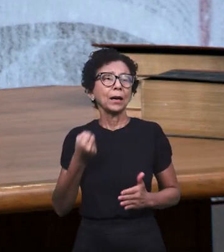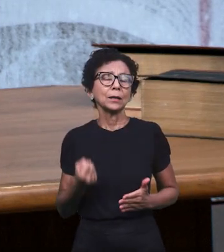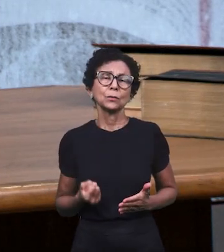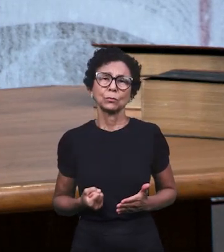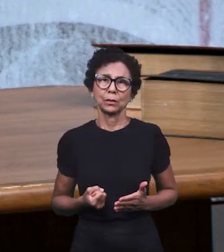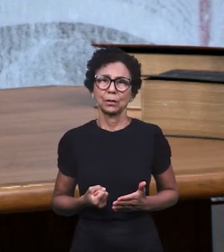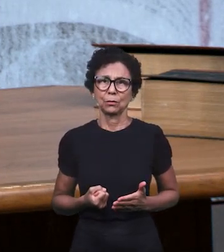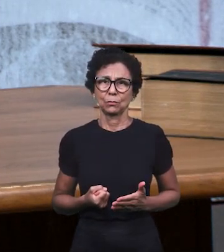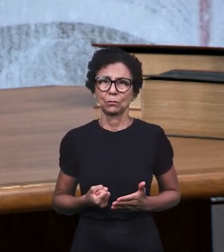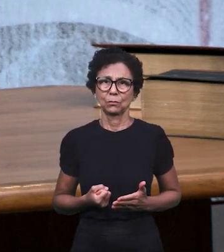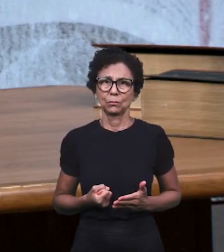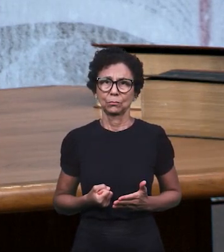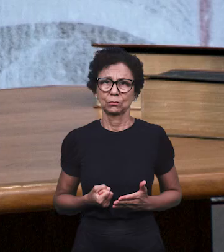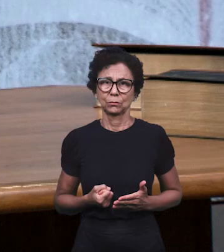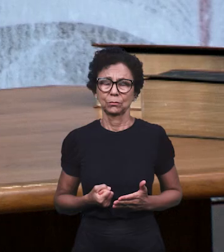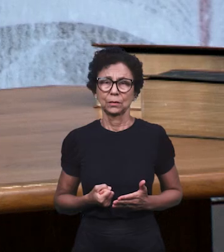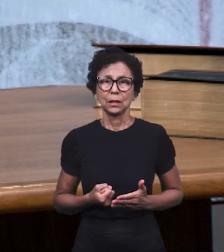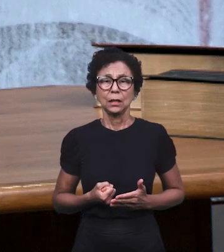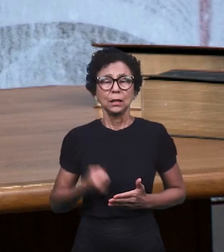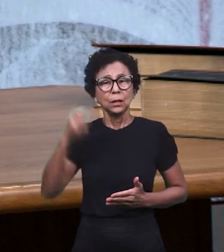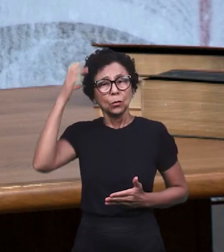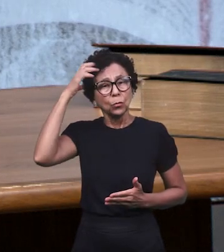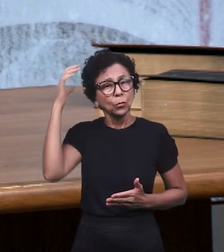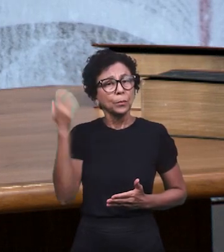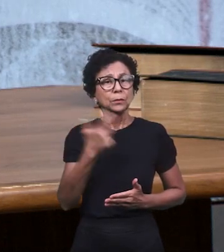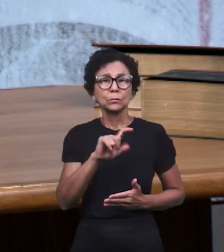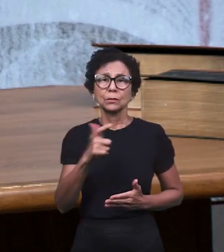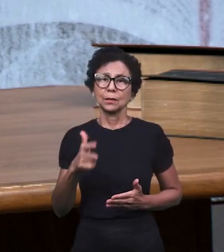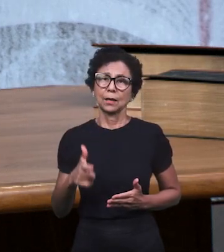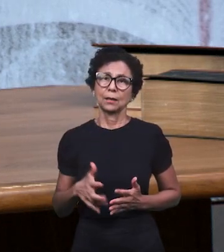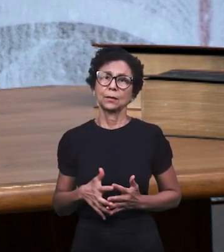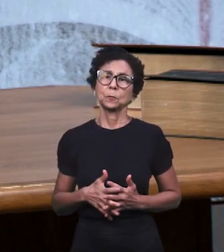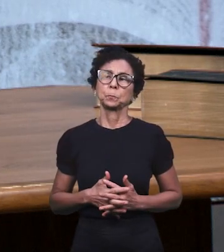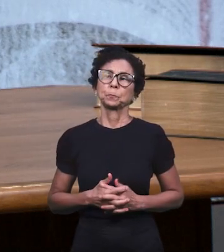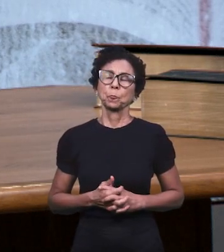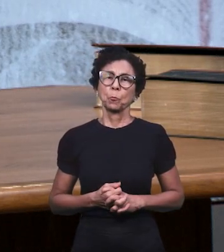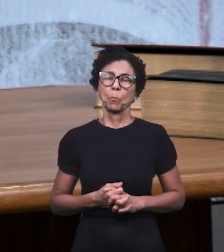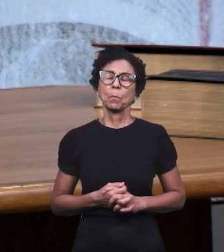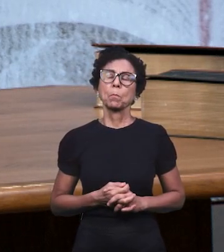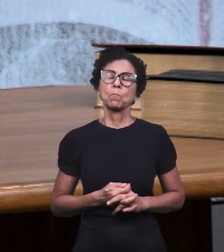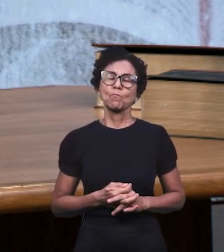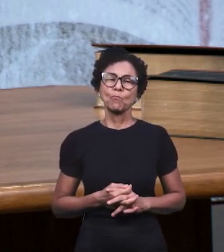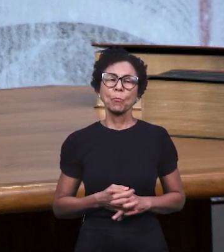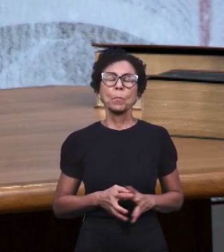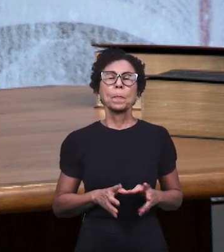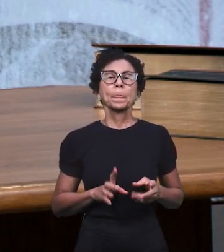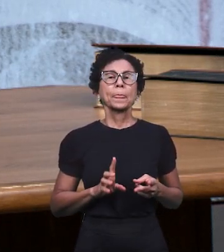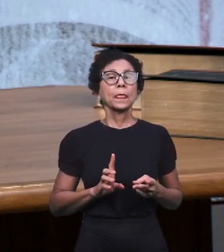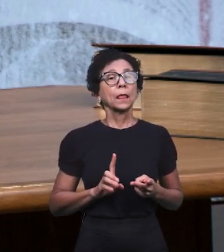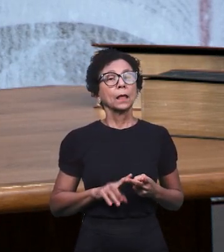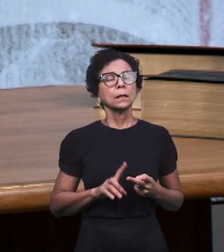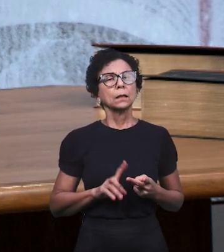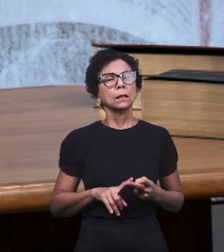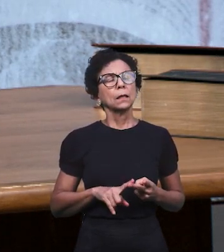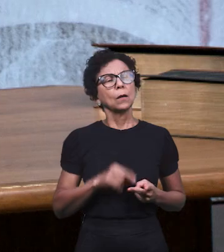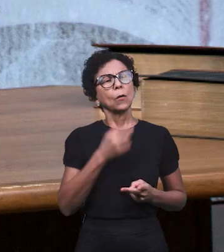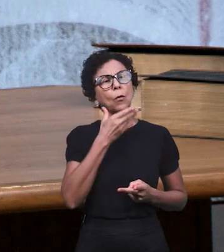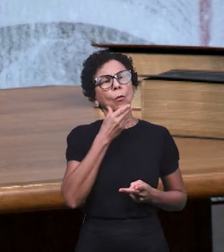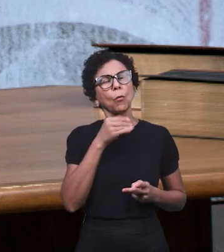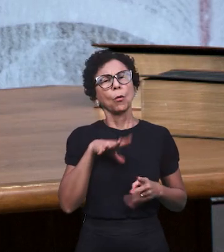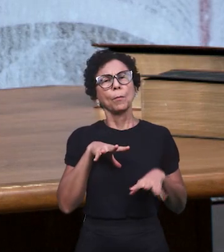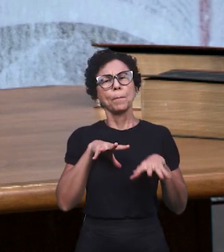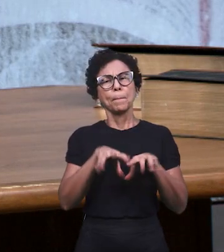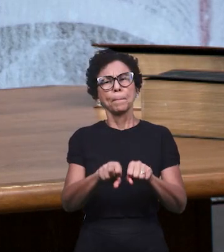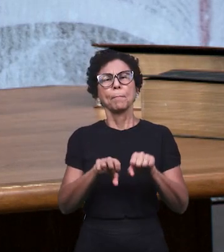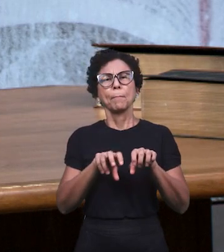nesta cova. Vendo então o padeiro Mor, que tinha interpretado bem, disse a